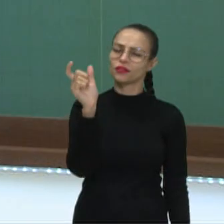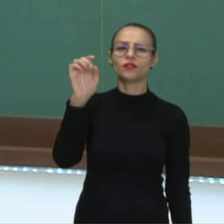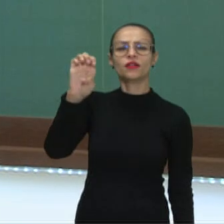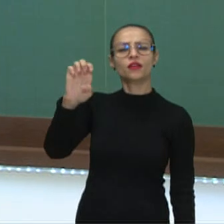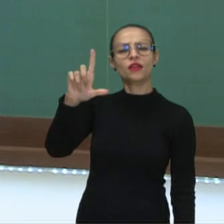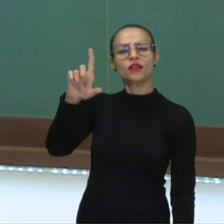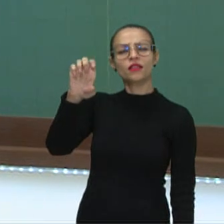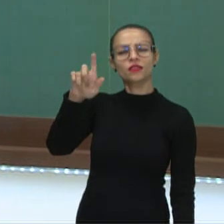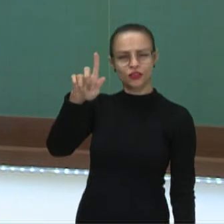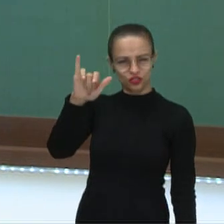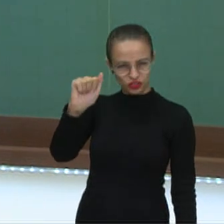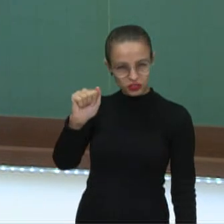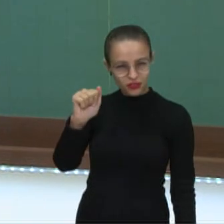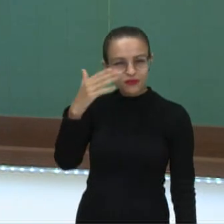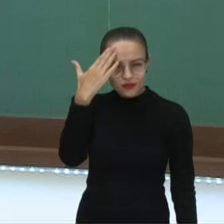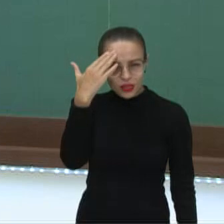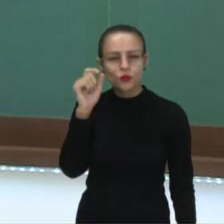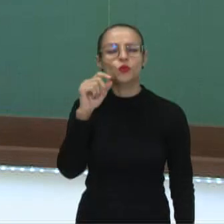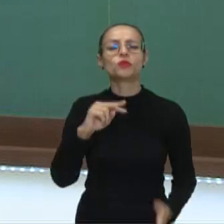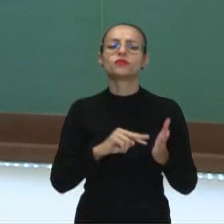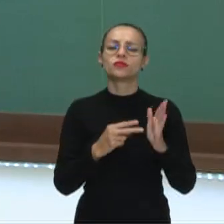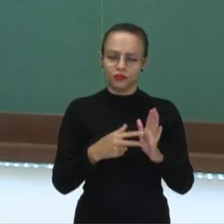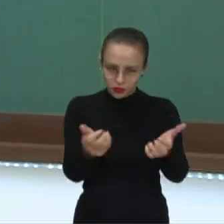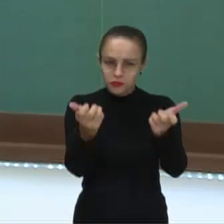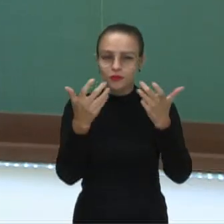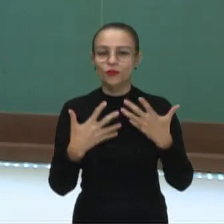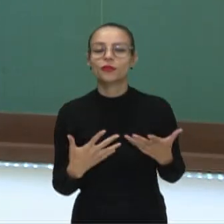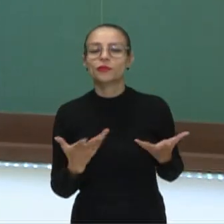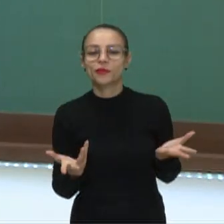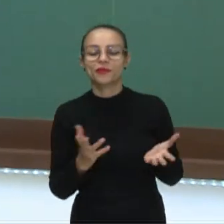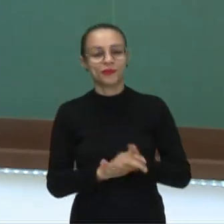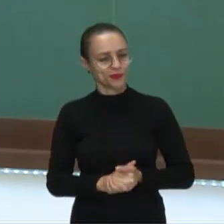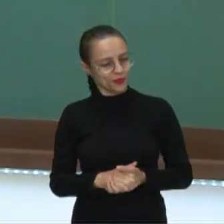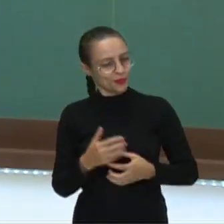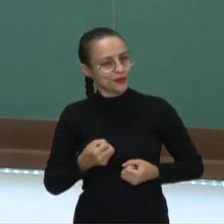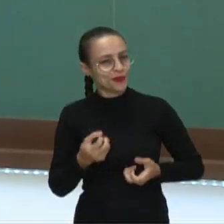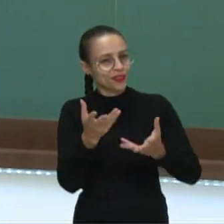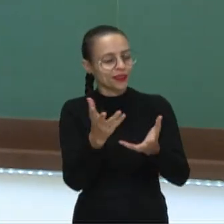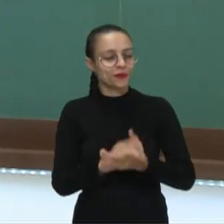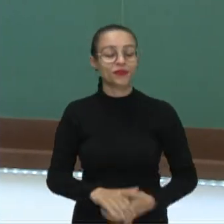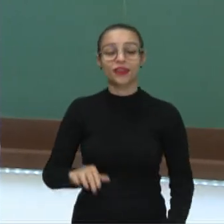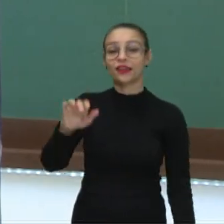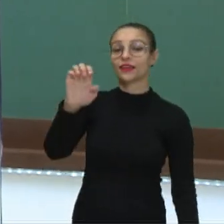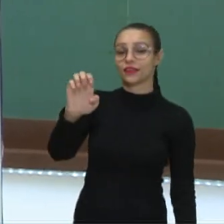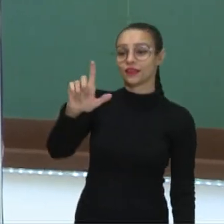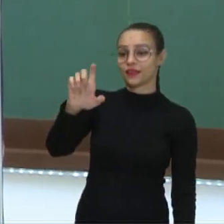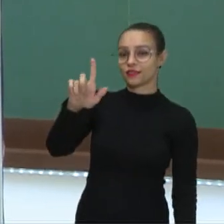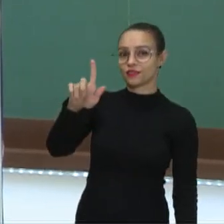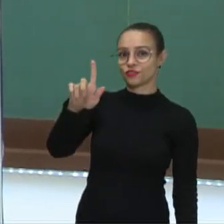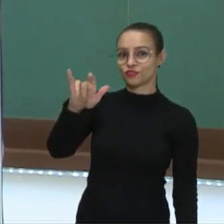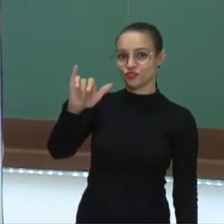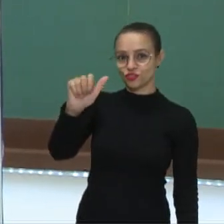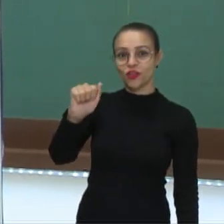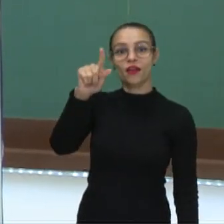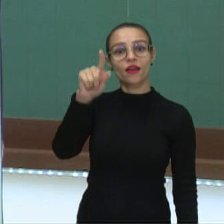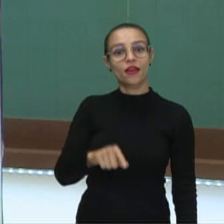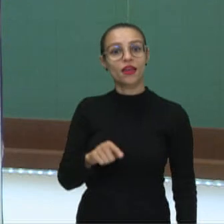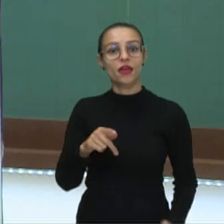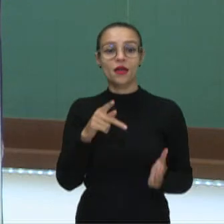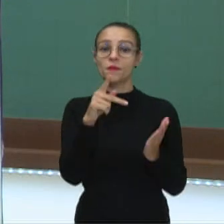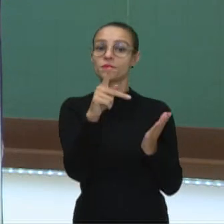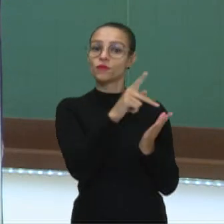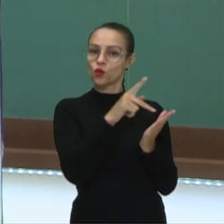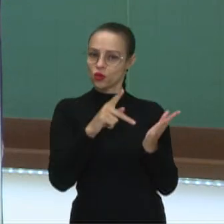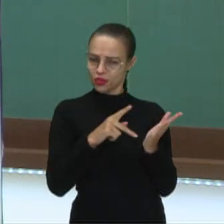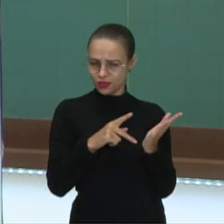Você sabe o que é uma elegia? Conta só para mim. Então, vou te contar. Elegia é um poema, uma